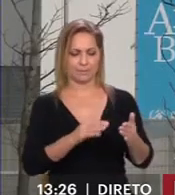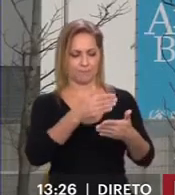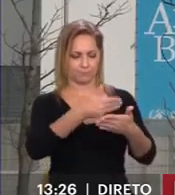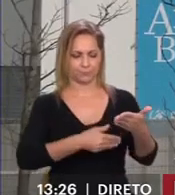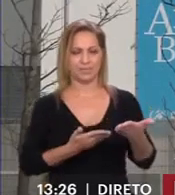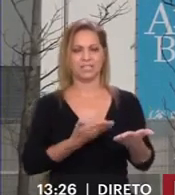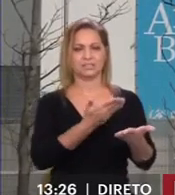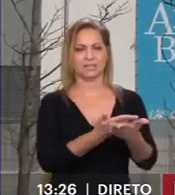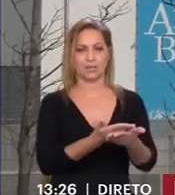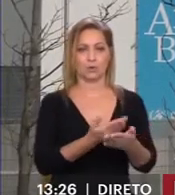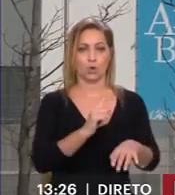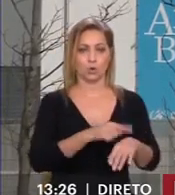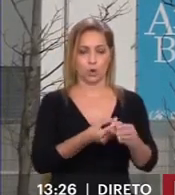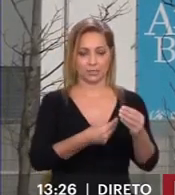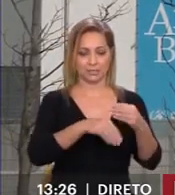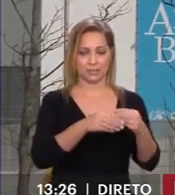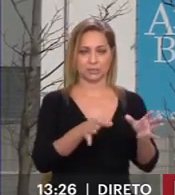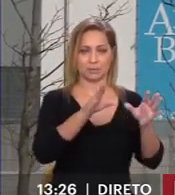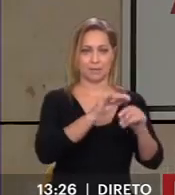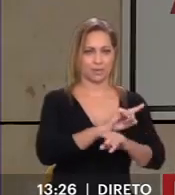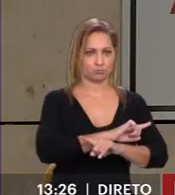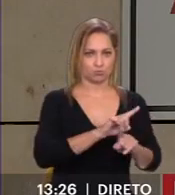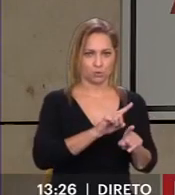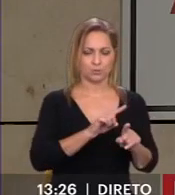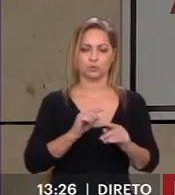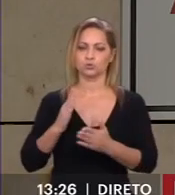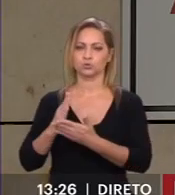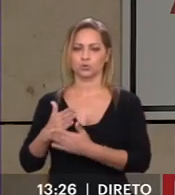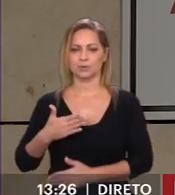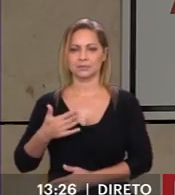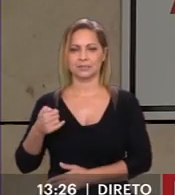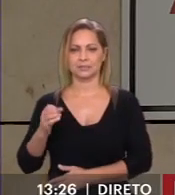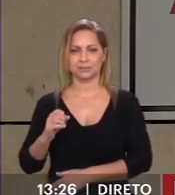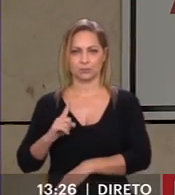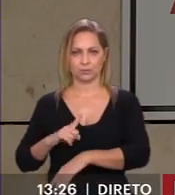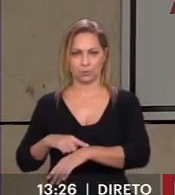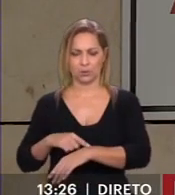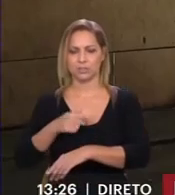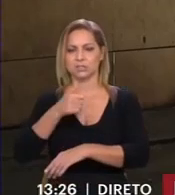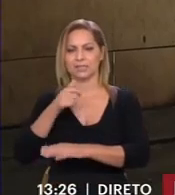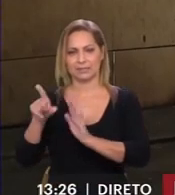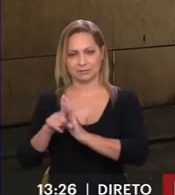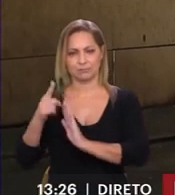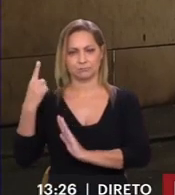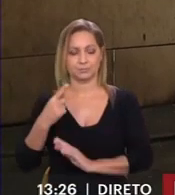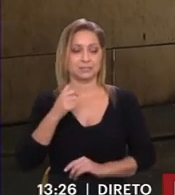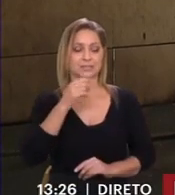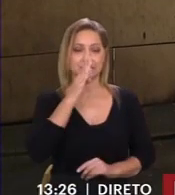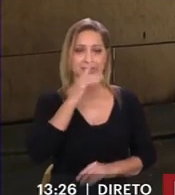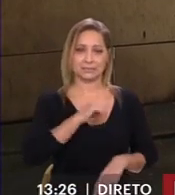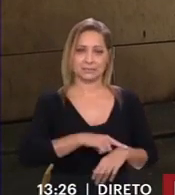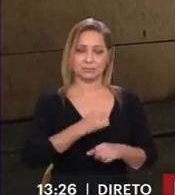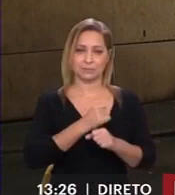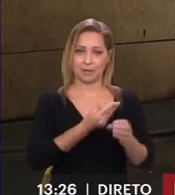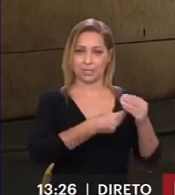fazer mais horas extra além das 150 estipuladas por lei. Quem não tem tempo para trabalho extraordinário